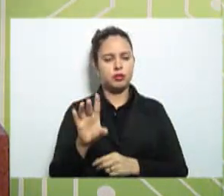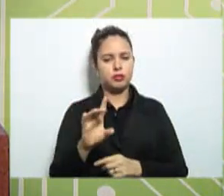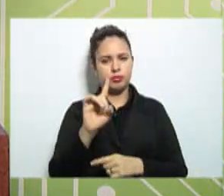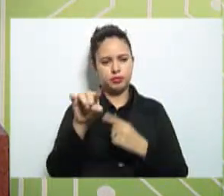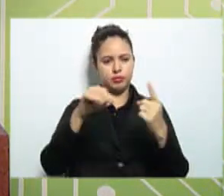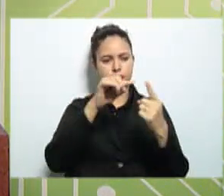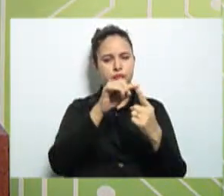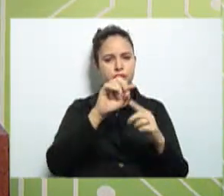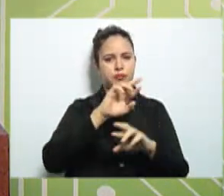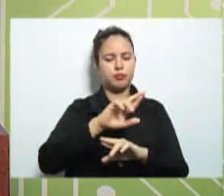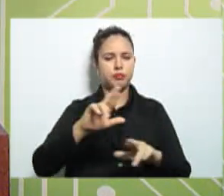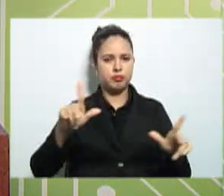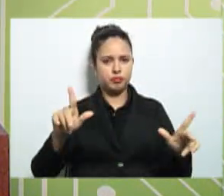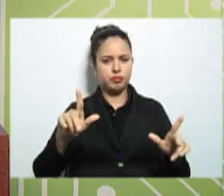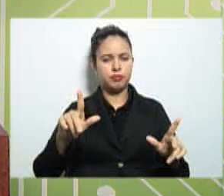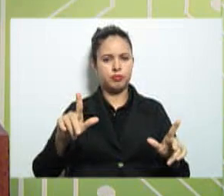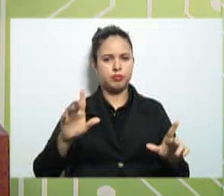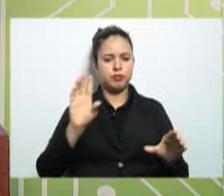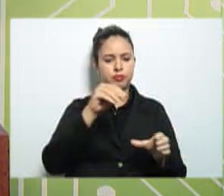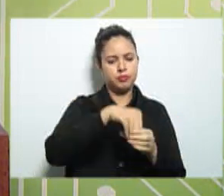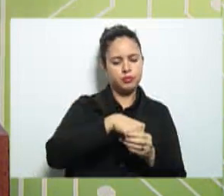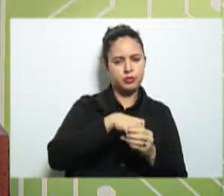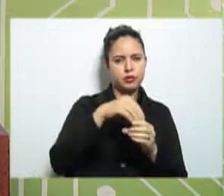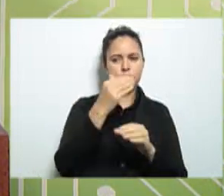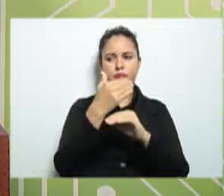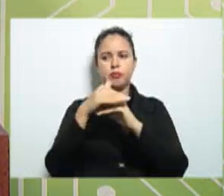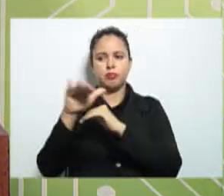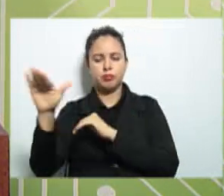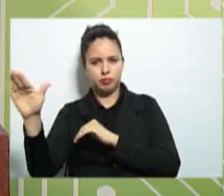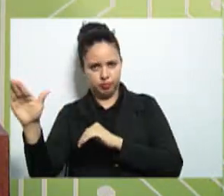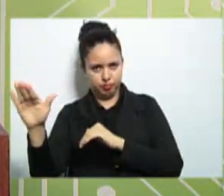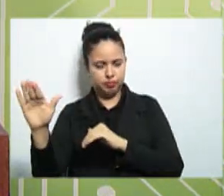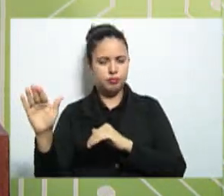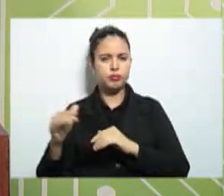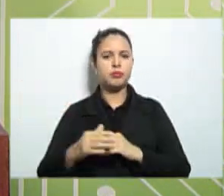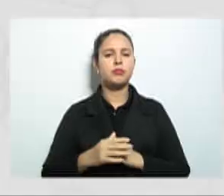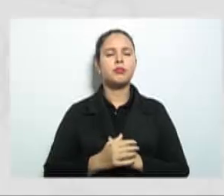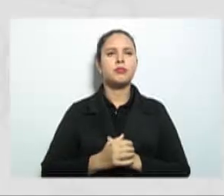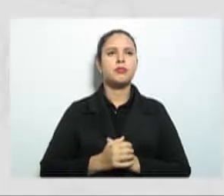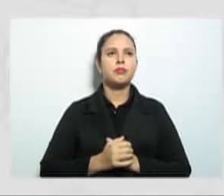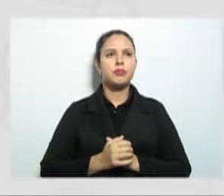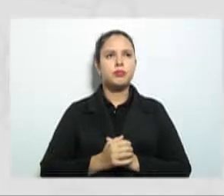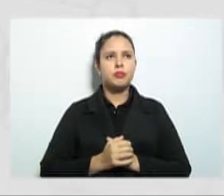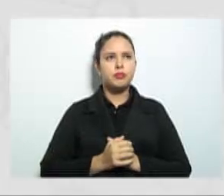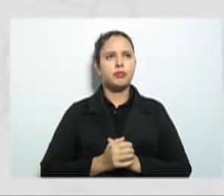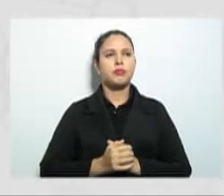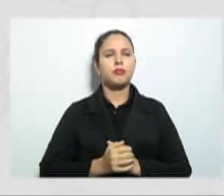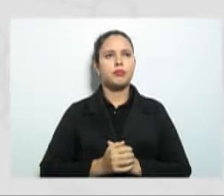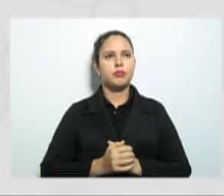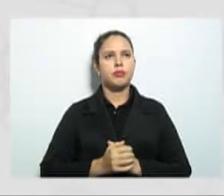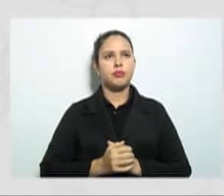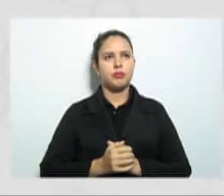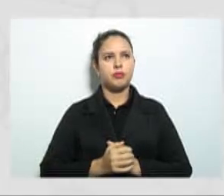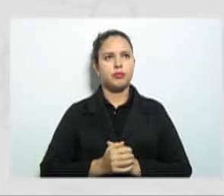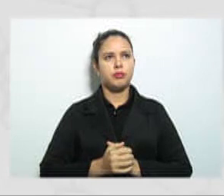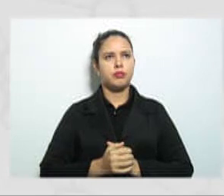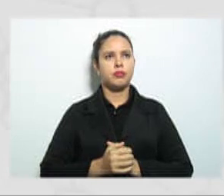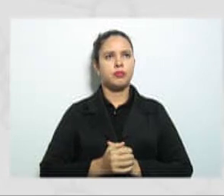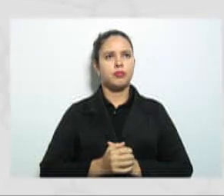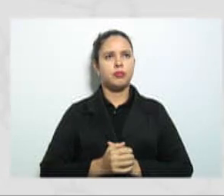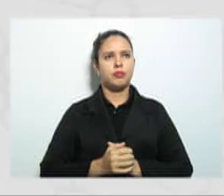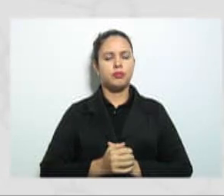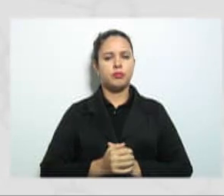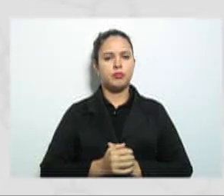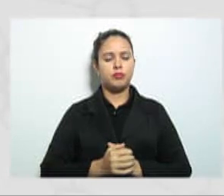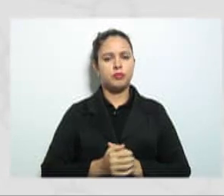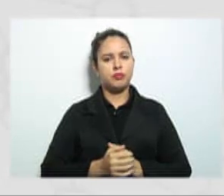finalidade é que vai modificar. Finalidade interna, memorando. Finalidade externa, ofício. Quando nós vamos fazer tanto o